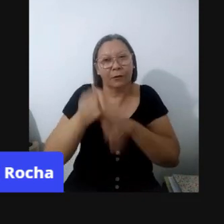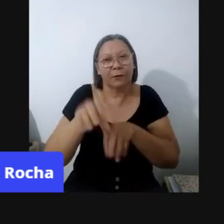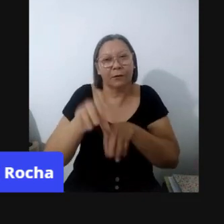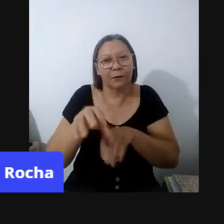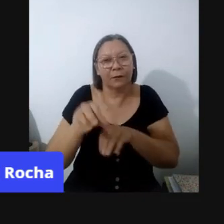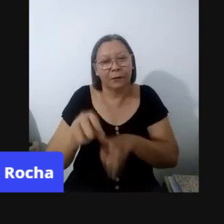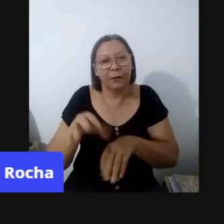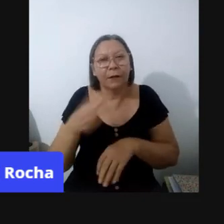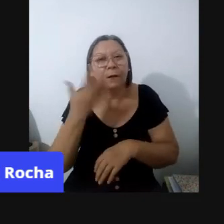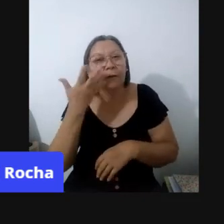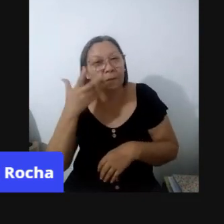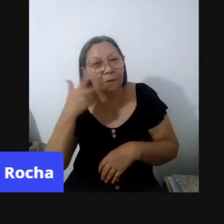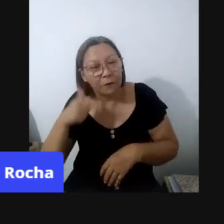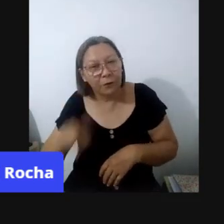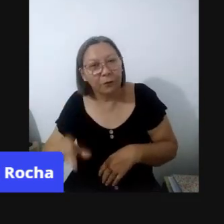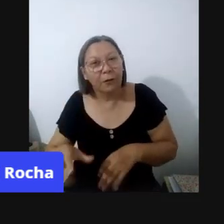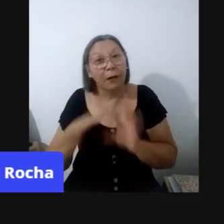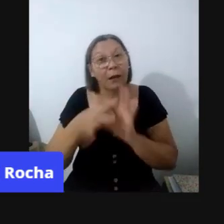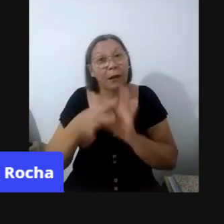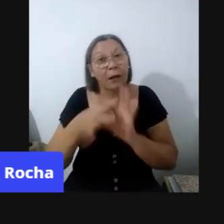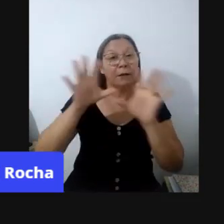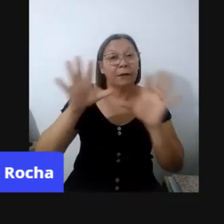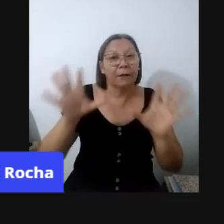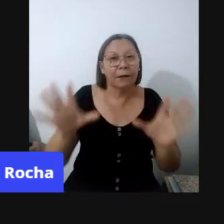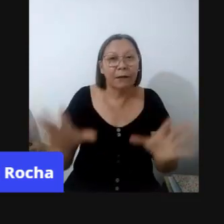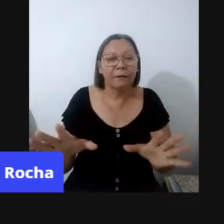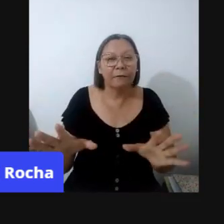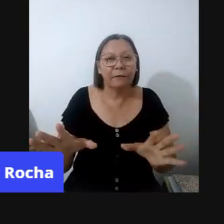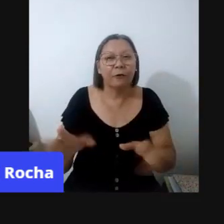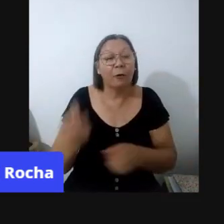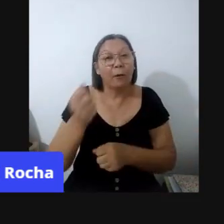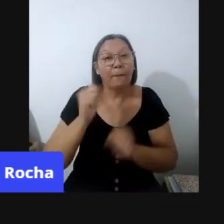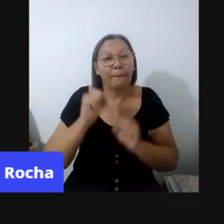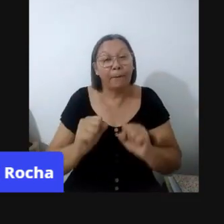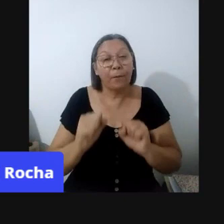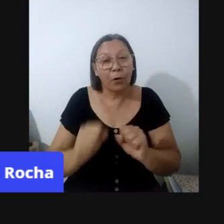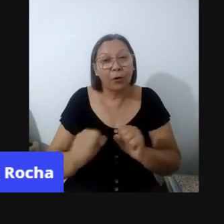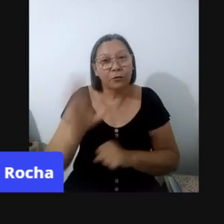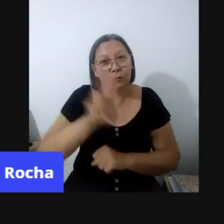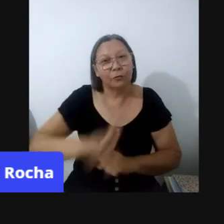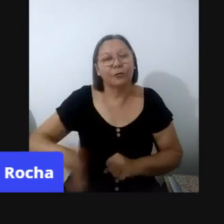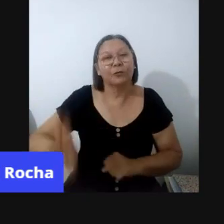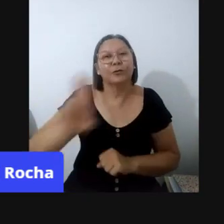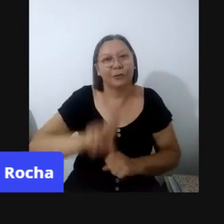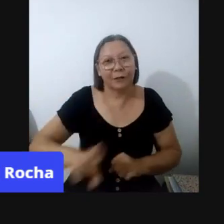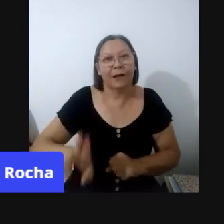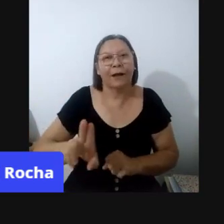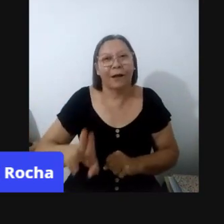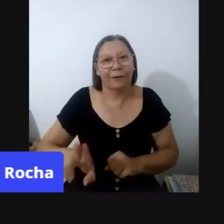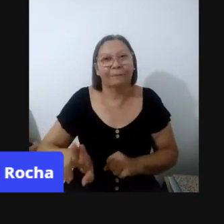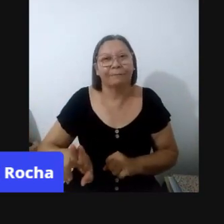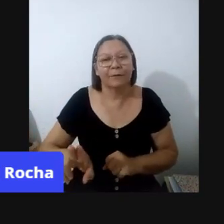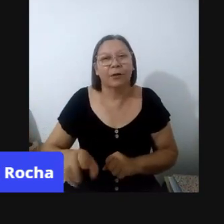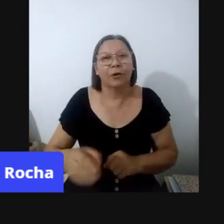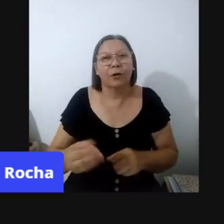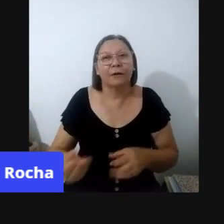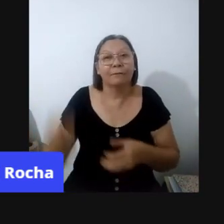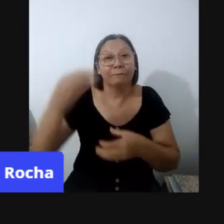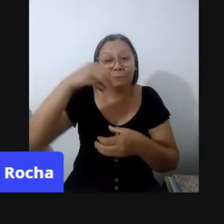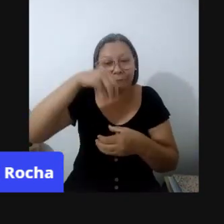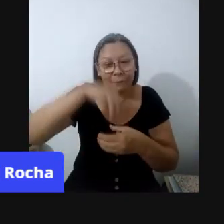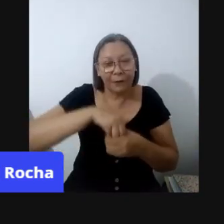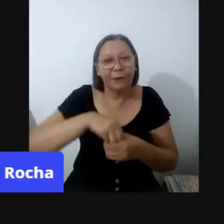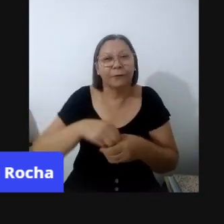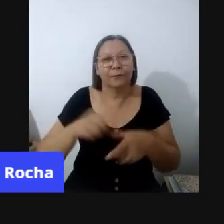desses meios como parte do seu trabalho também, que é cheio de percalços, né? A gente